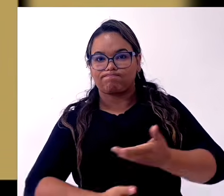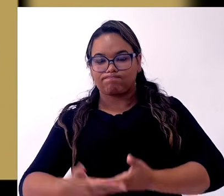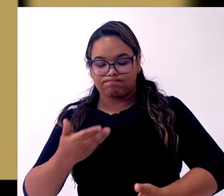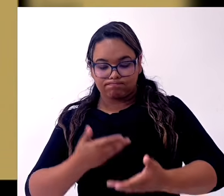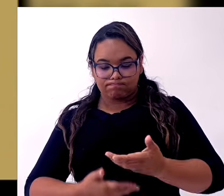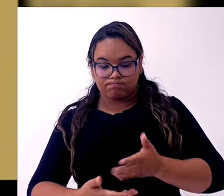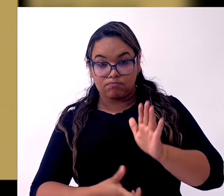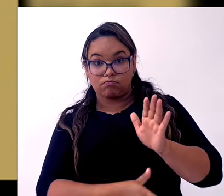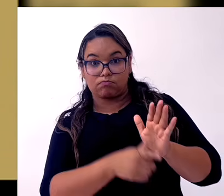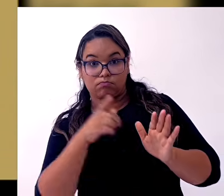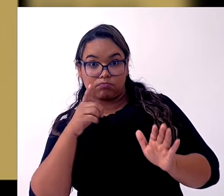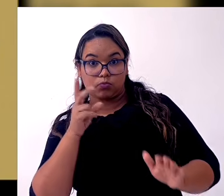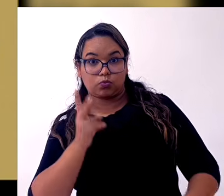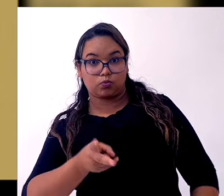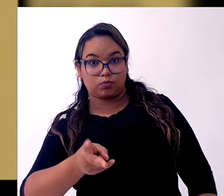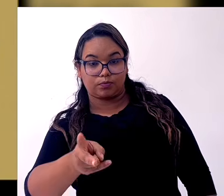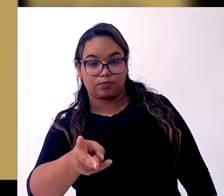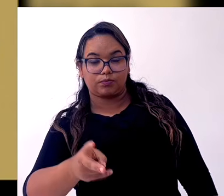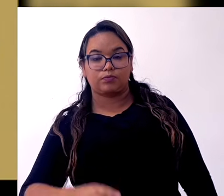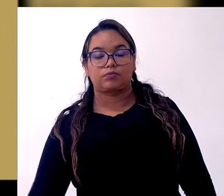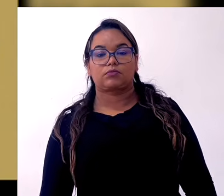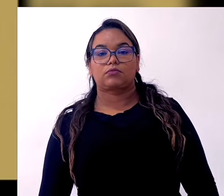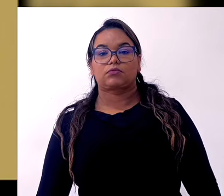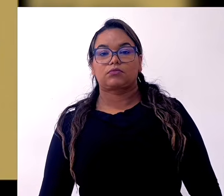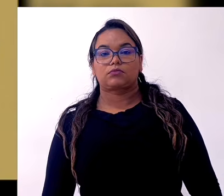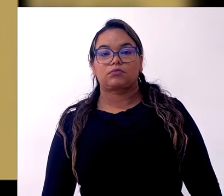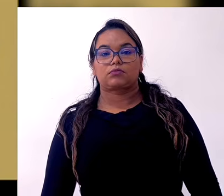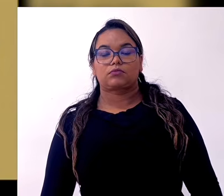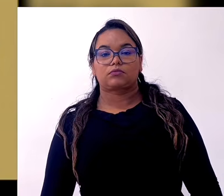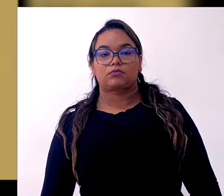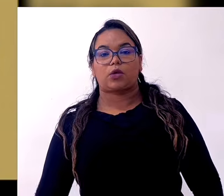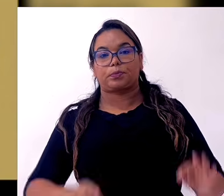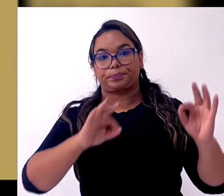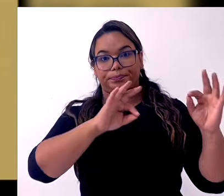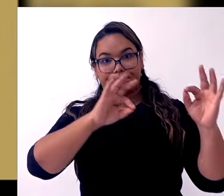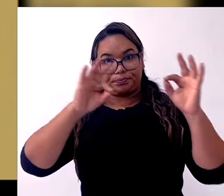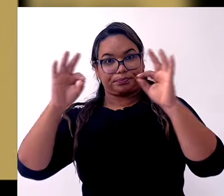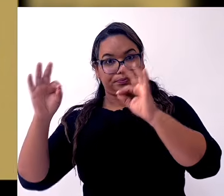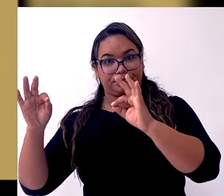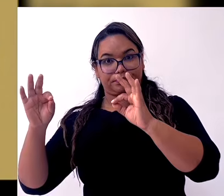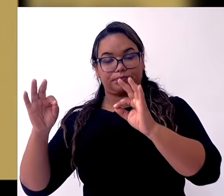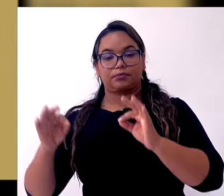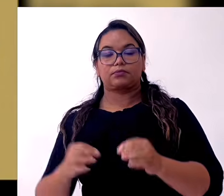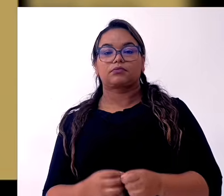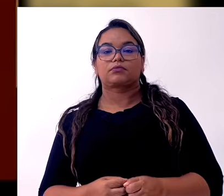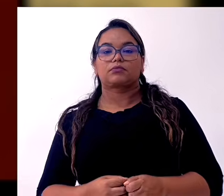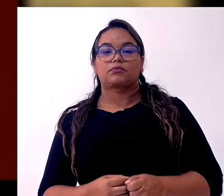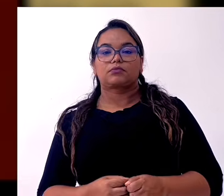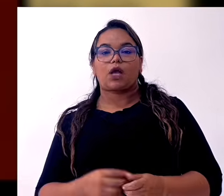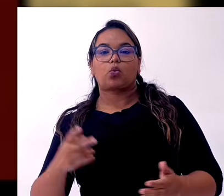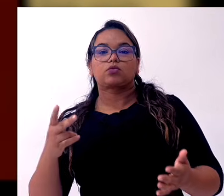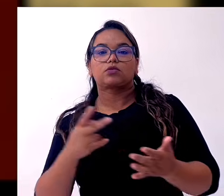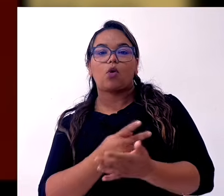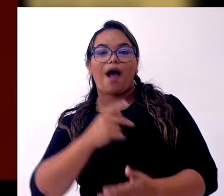Unidos, ou no Oriente, todos parecem estar envolvidos. Então, antes de continuarmos, vamos primeiramente